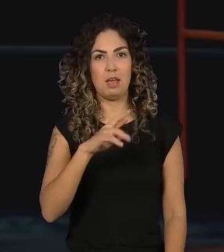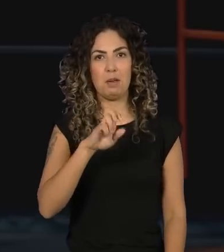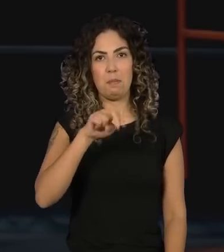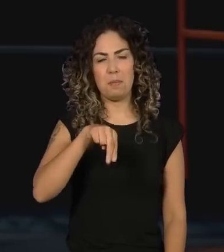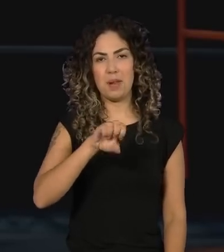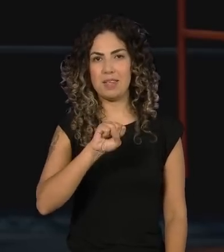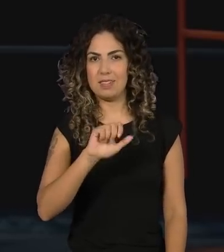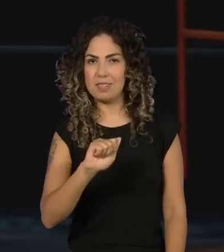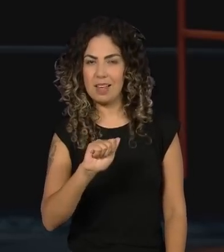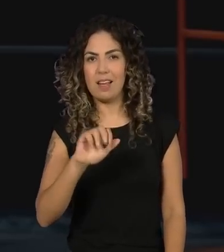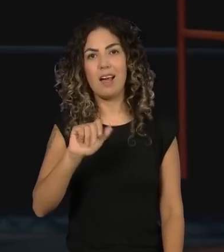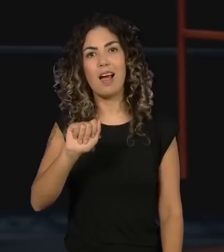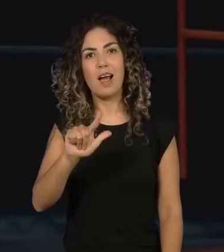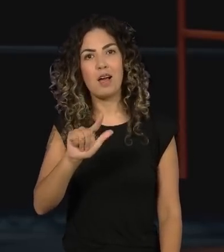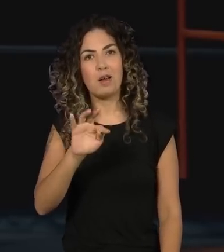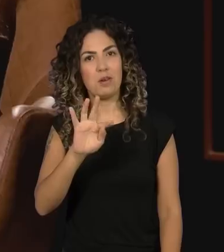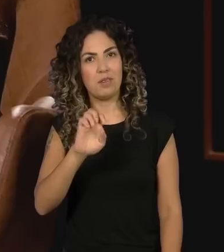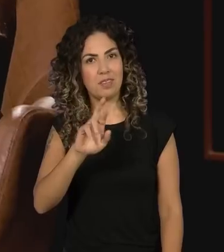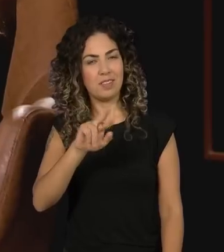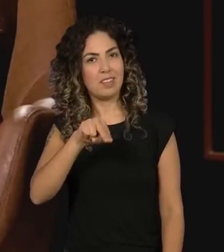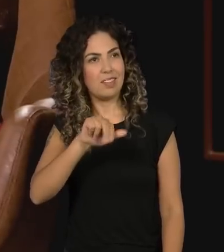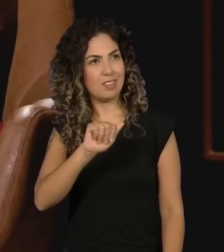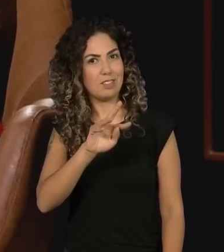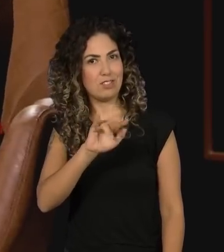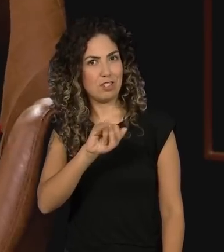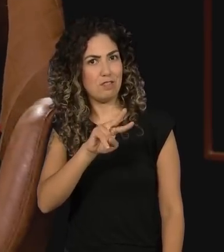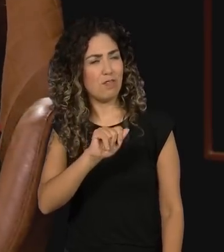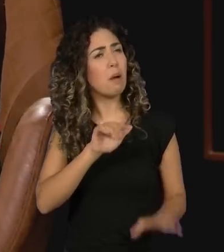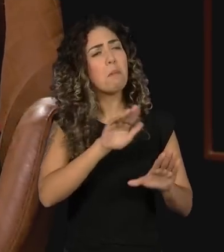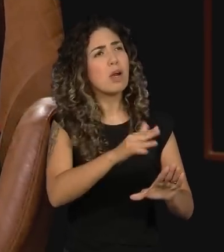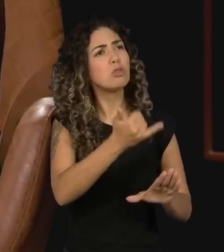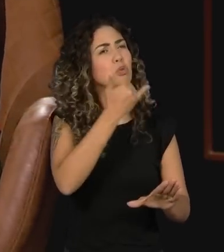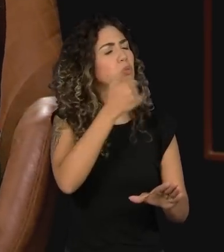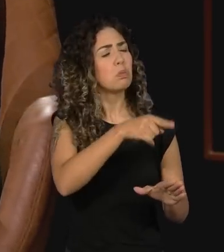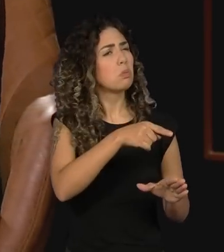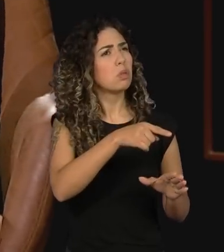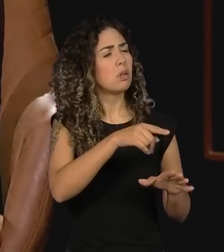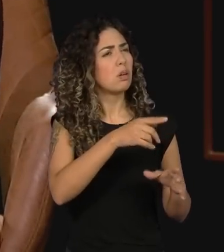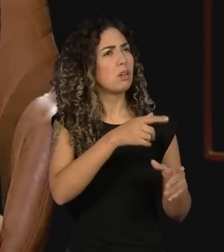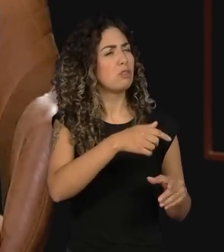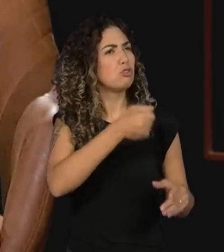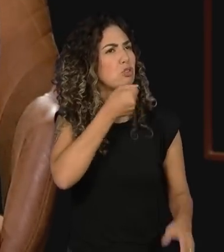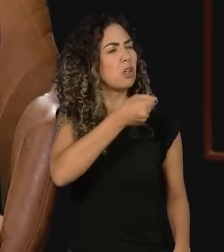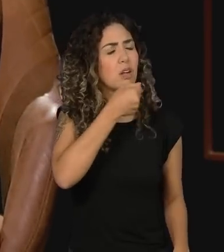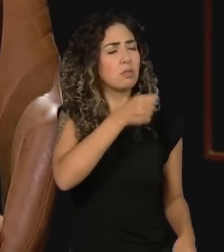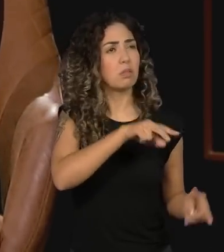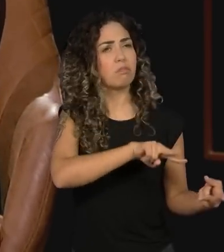pelo teatro. Por uma gastrite. Gastrite.